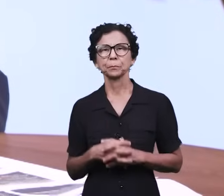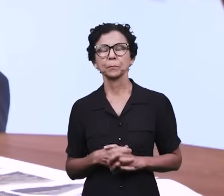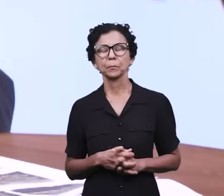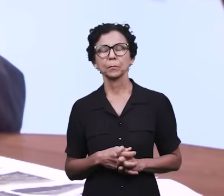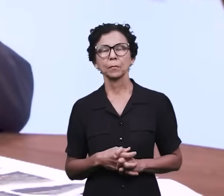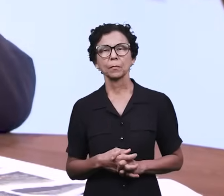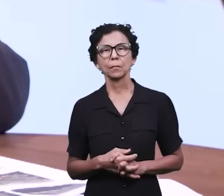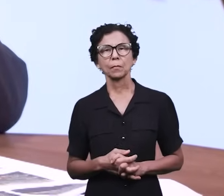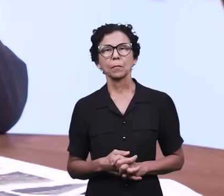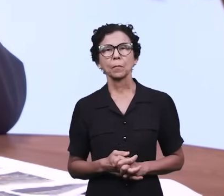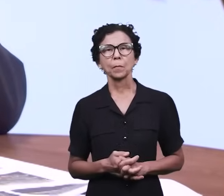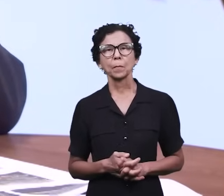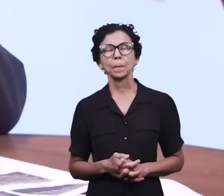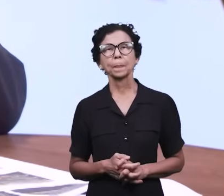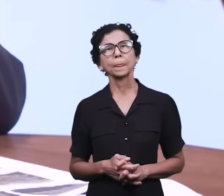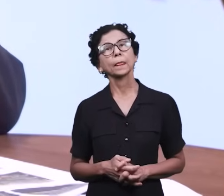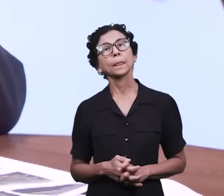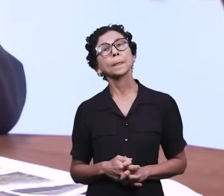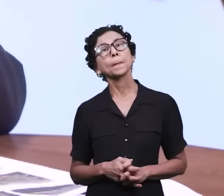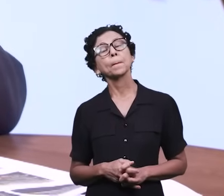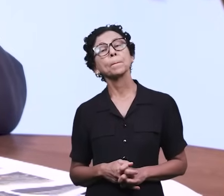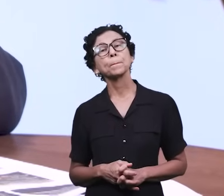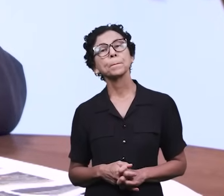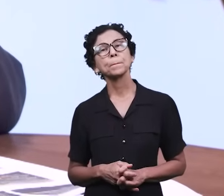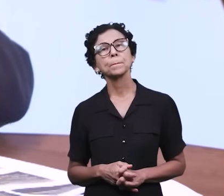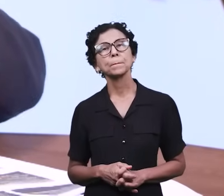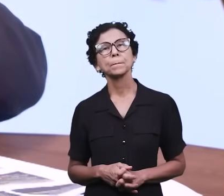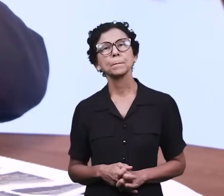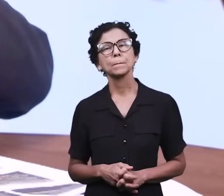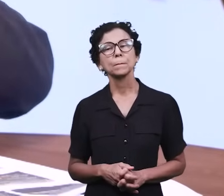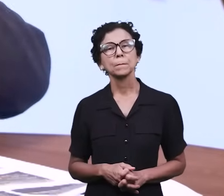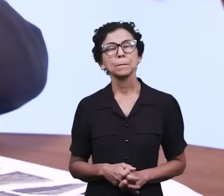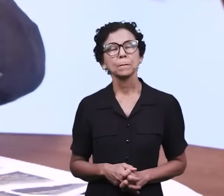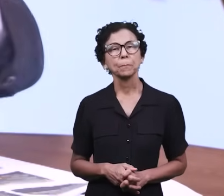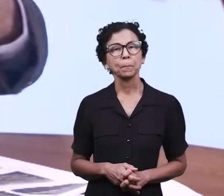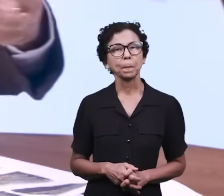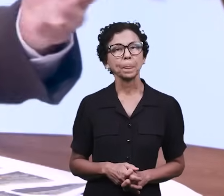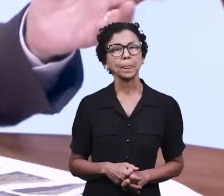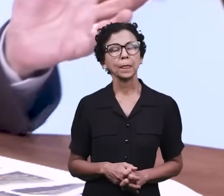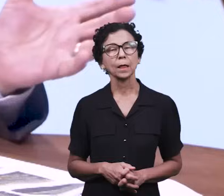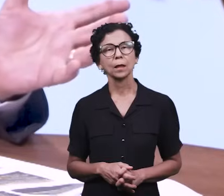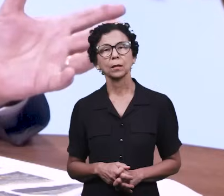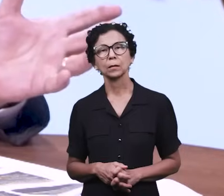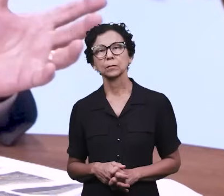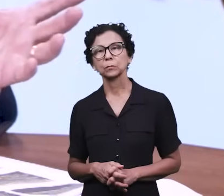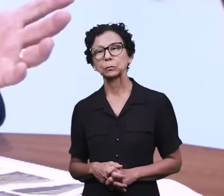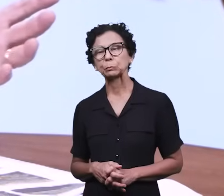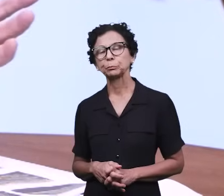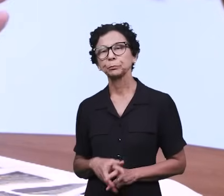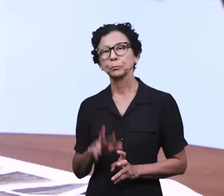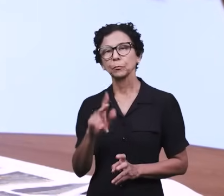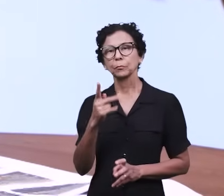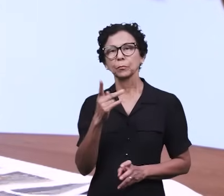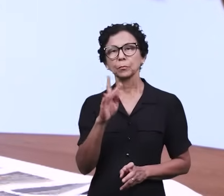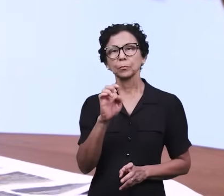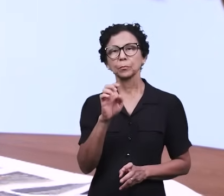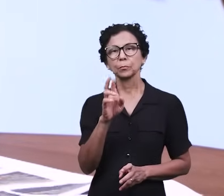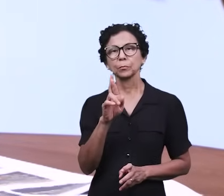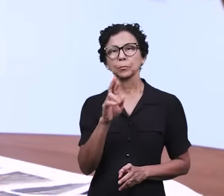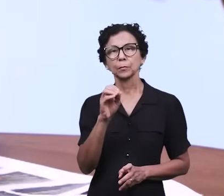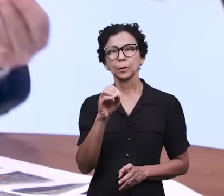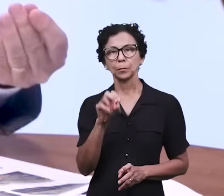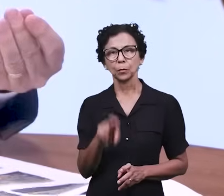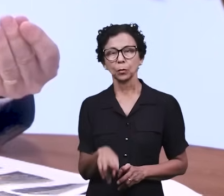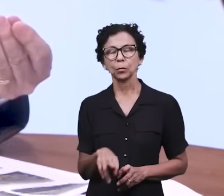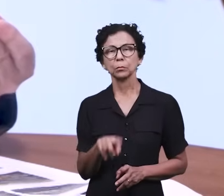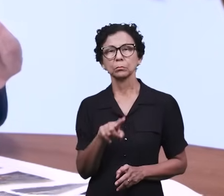importante, porque Hebrom era chamada aliança, era onde Abraão tinha aliança. Quando Abraão foi